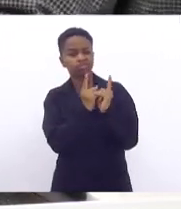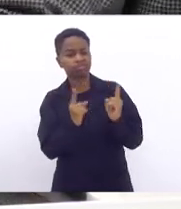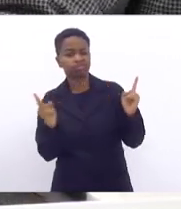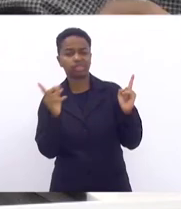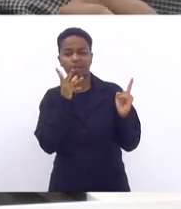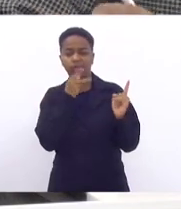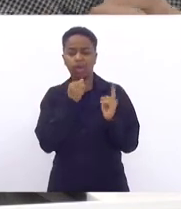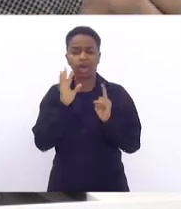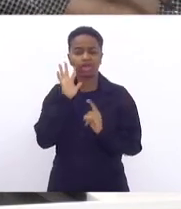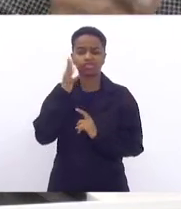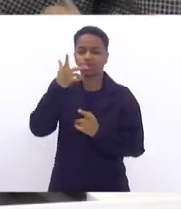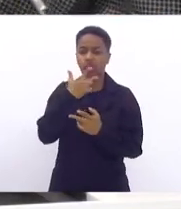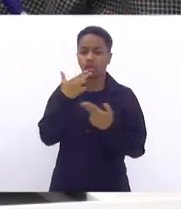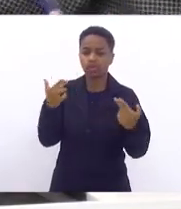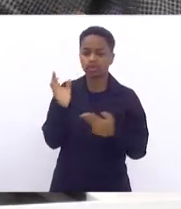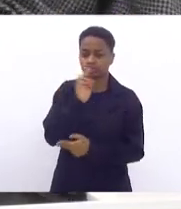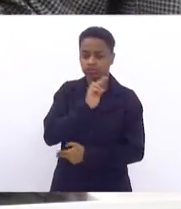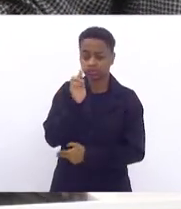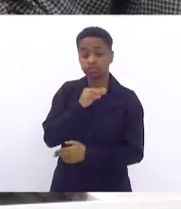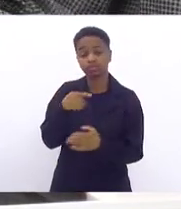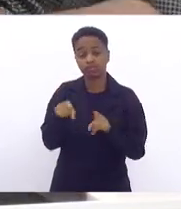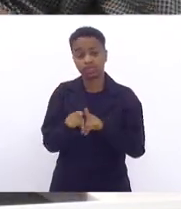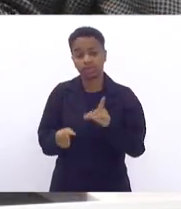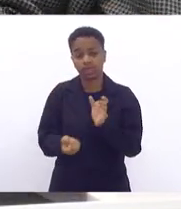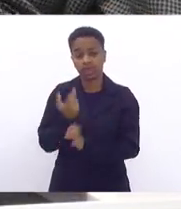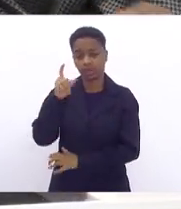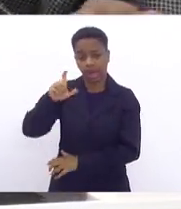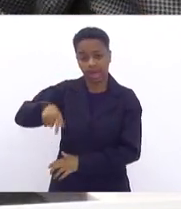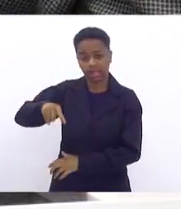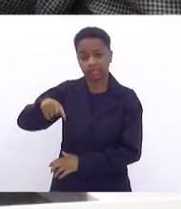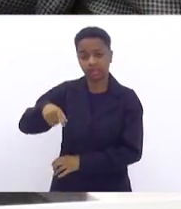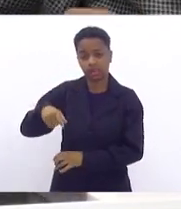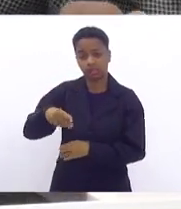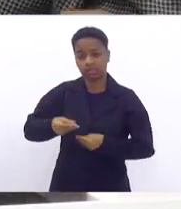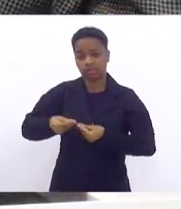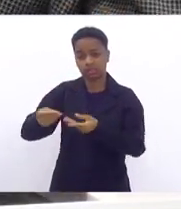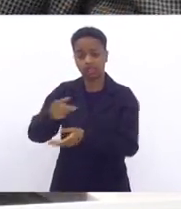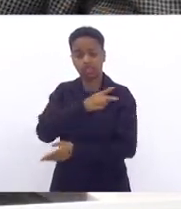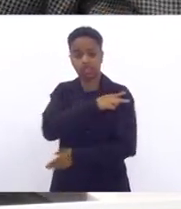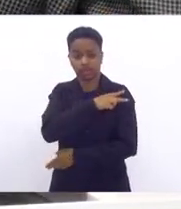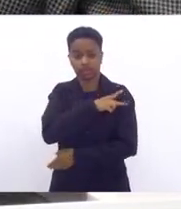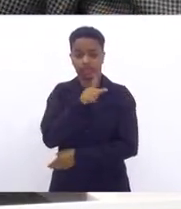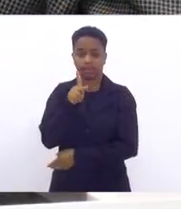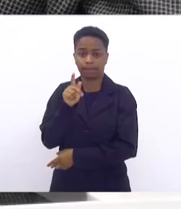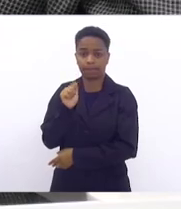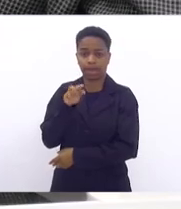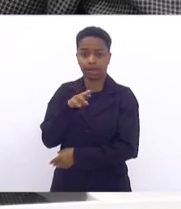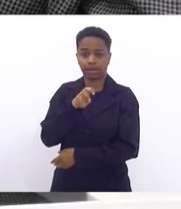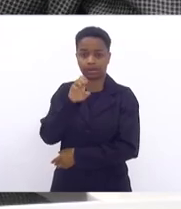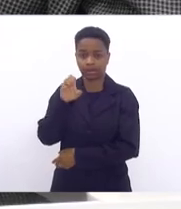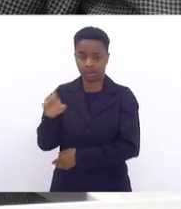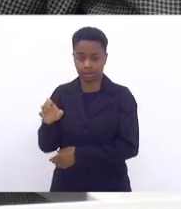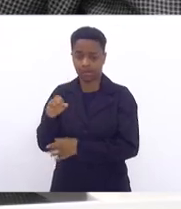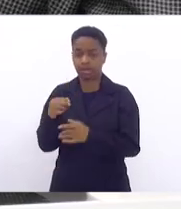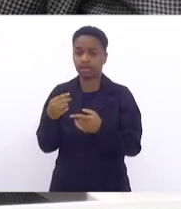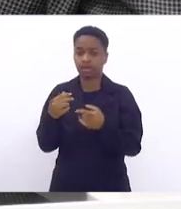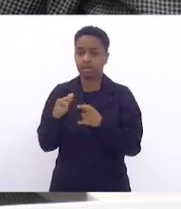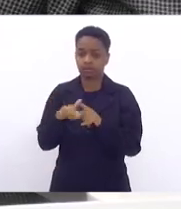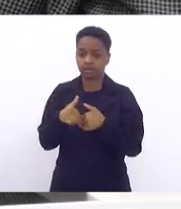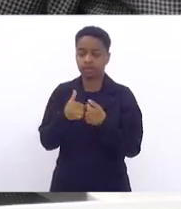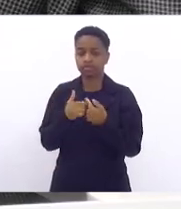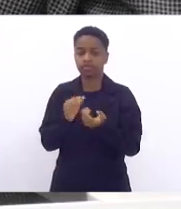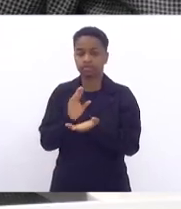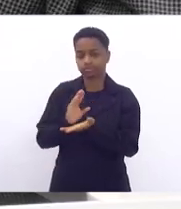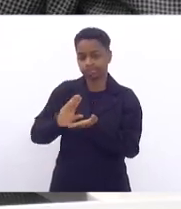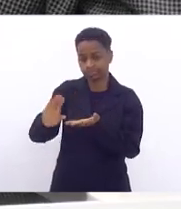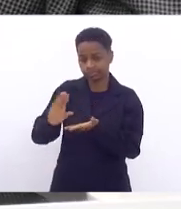coisa emergencial. E foi criado um cartão para os chefes de parque, com base no Fundo da Mata